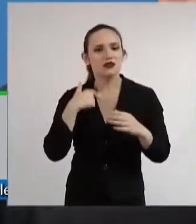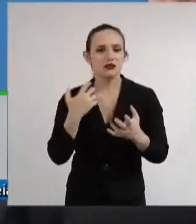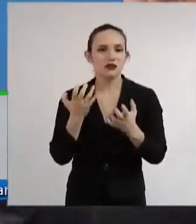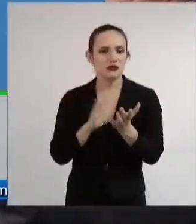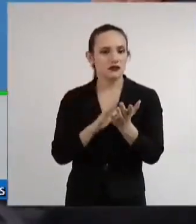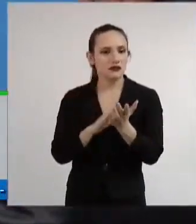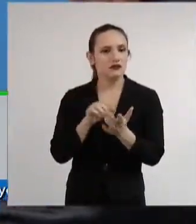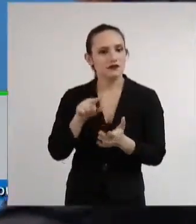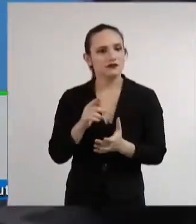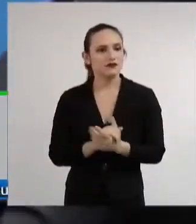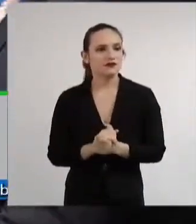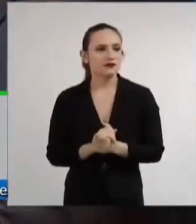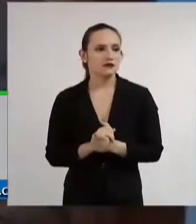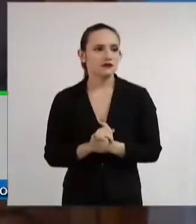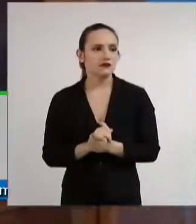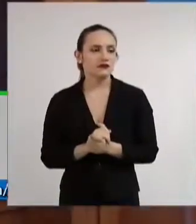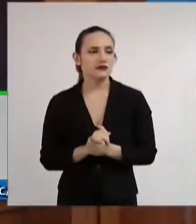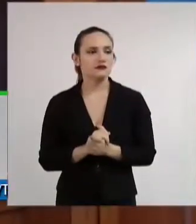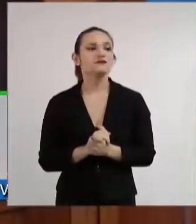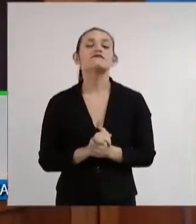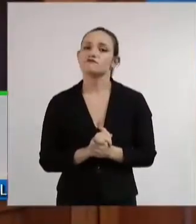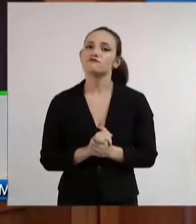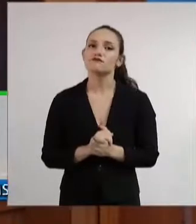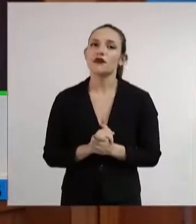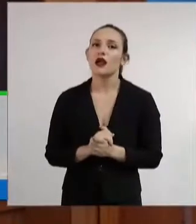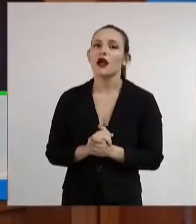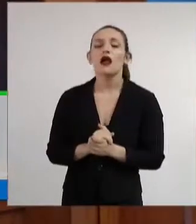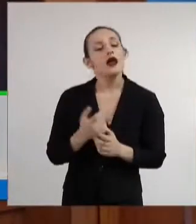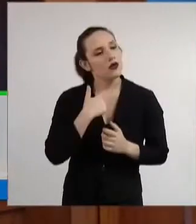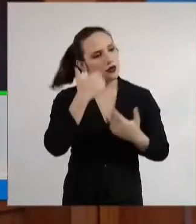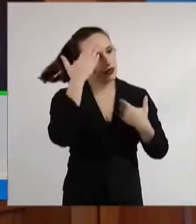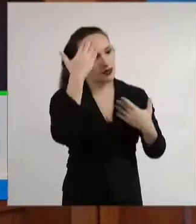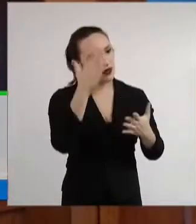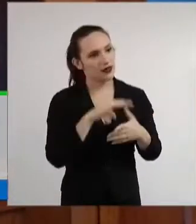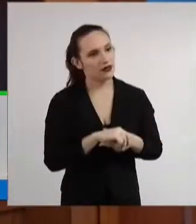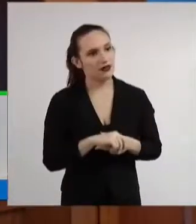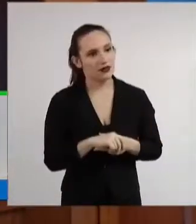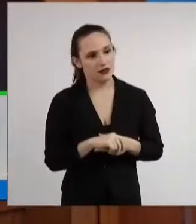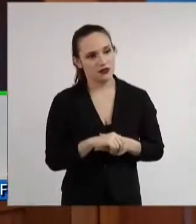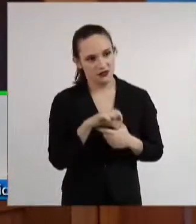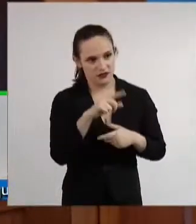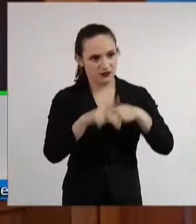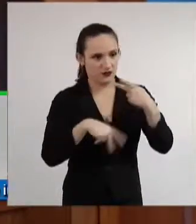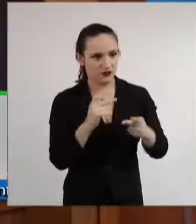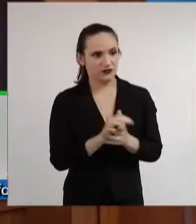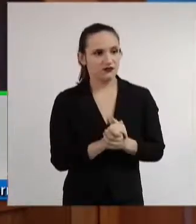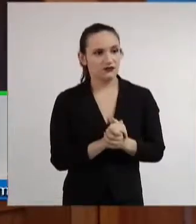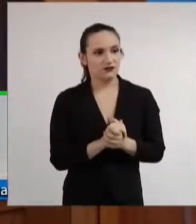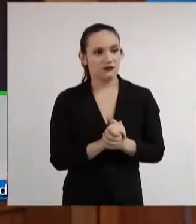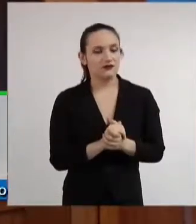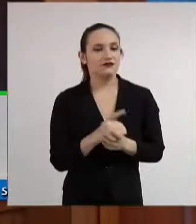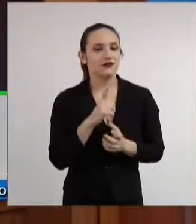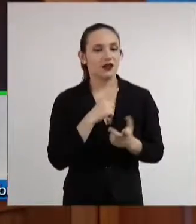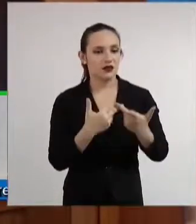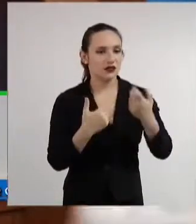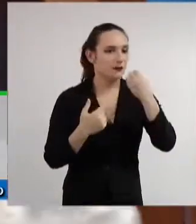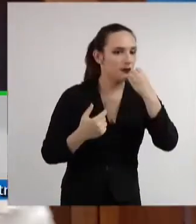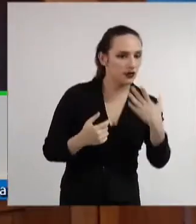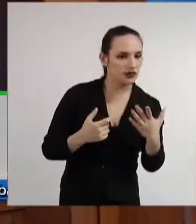Vossa Excelência. Eu agradeço a parte de Vossa Excelência e relação tem bônus e